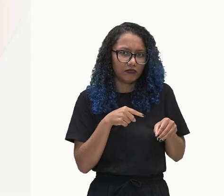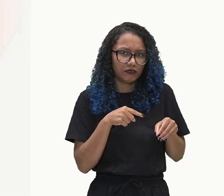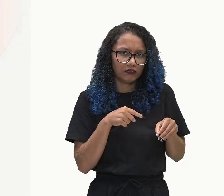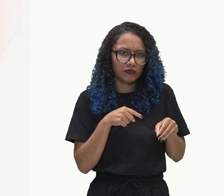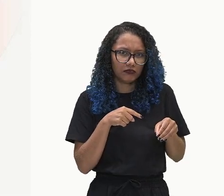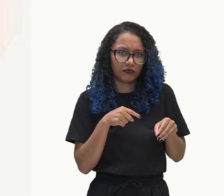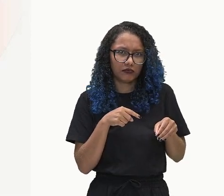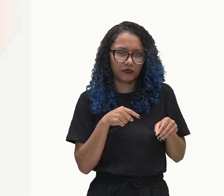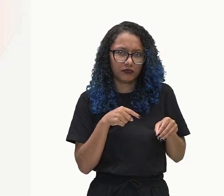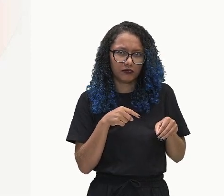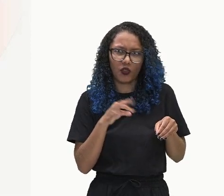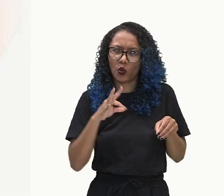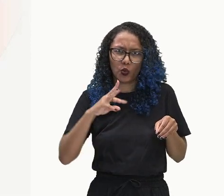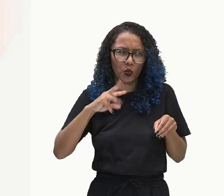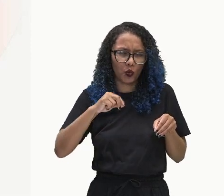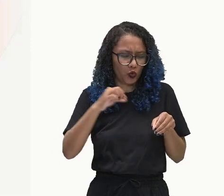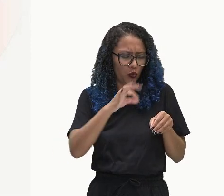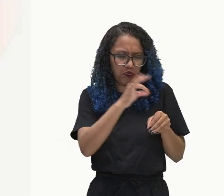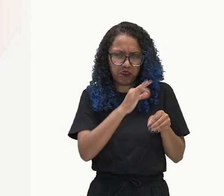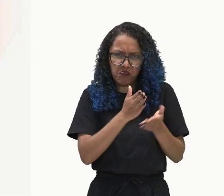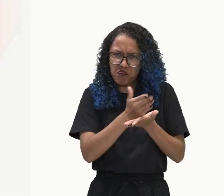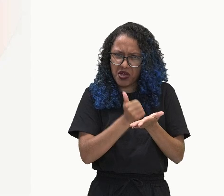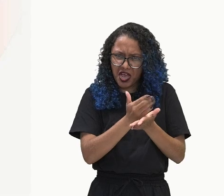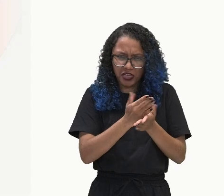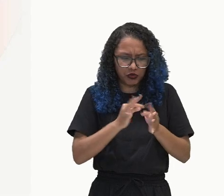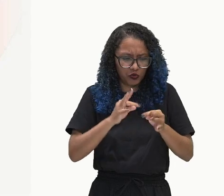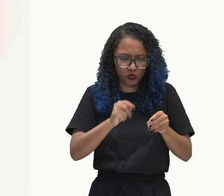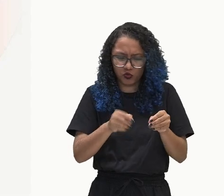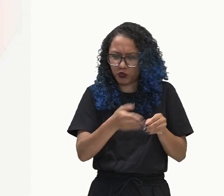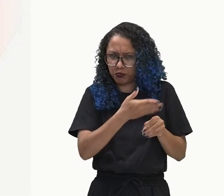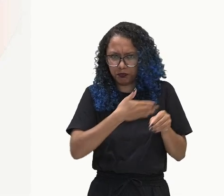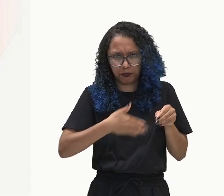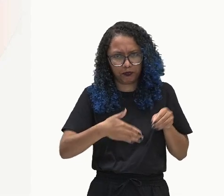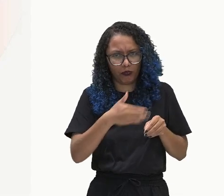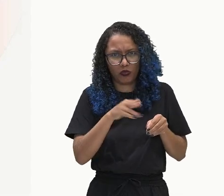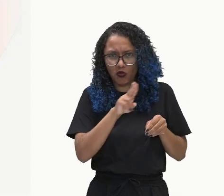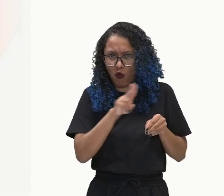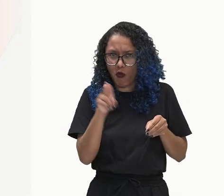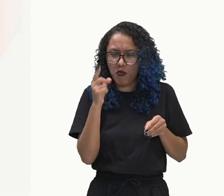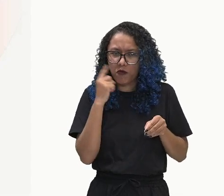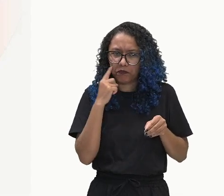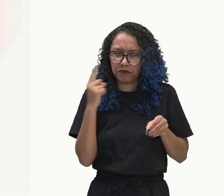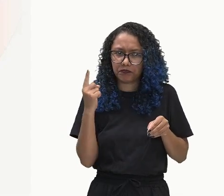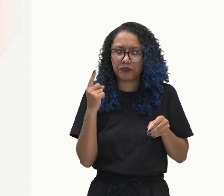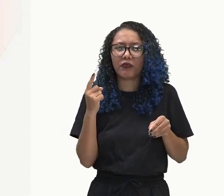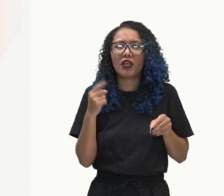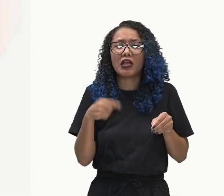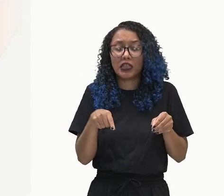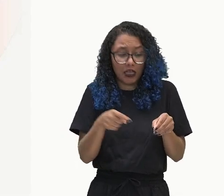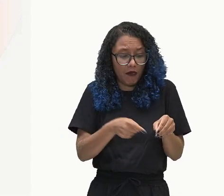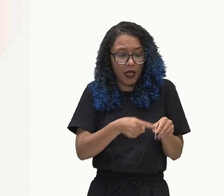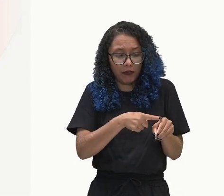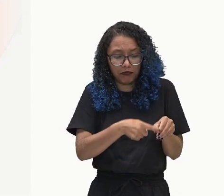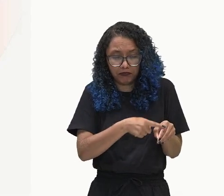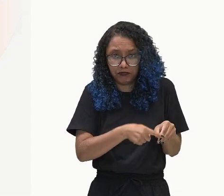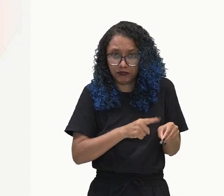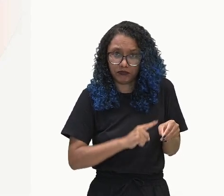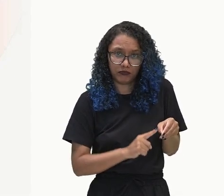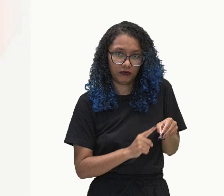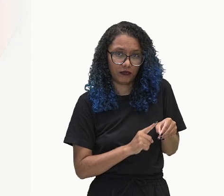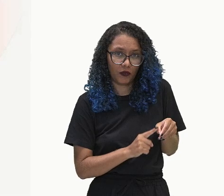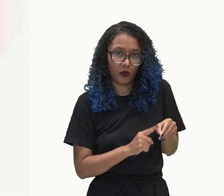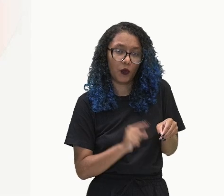que é o conjunto todo aqui, viu, gente? Os grandes lábios protegem os órgãos